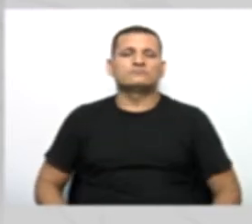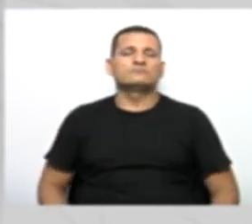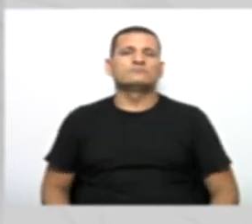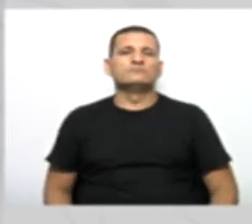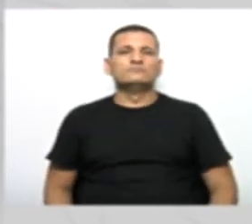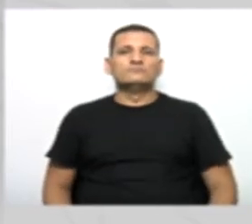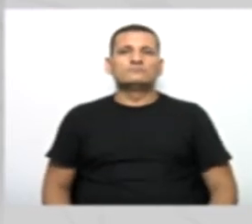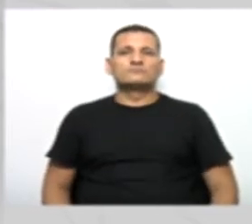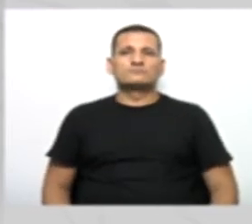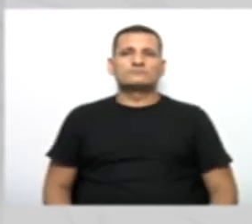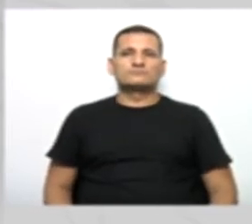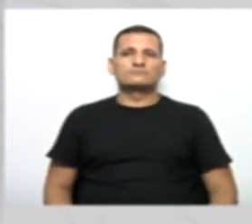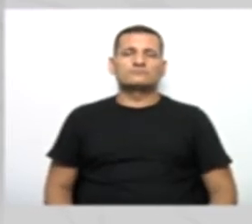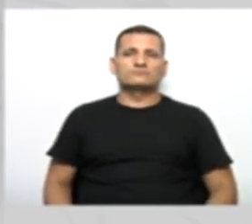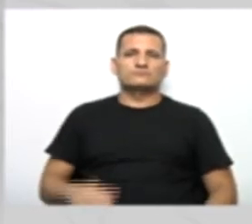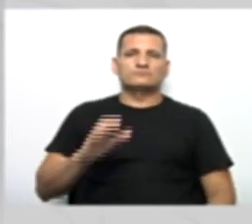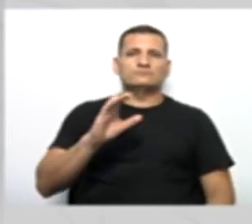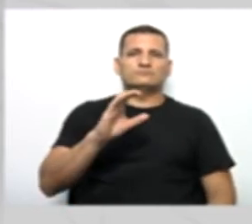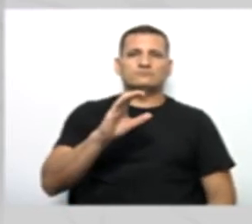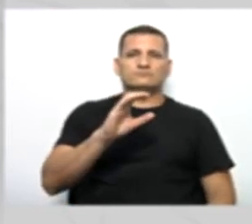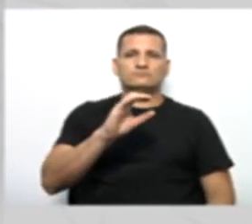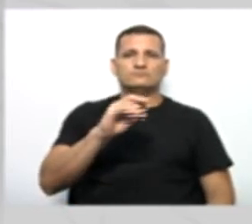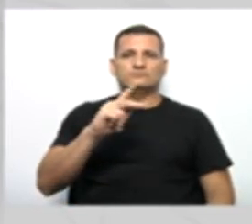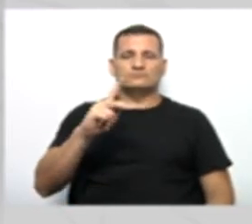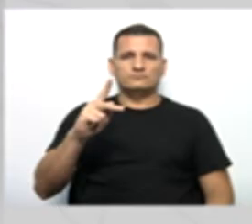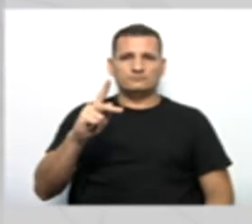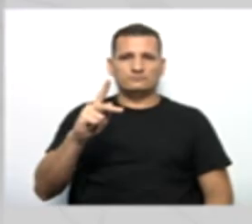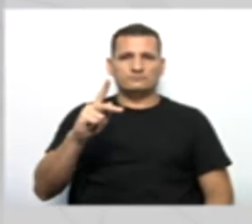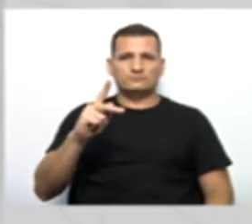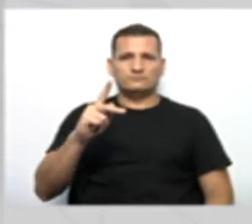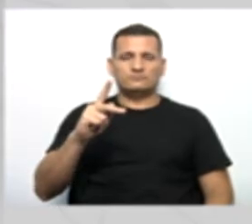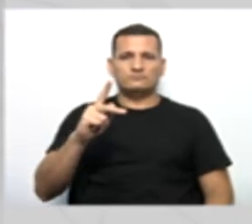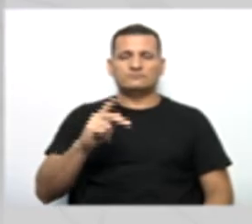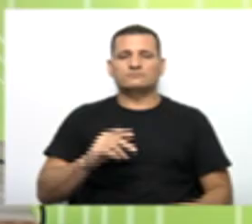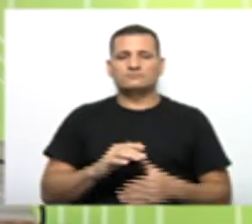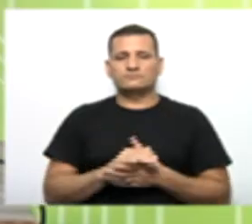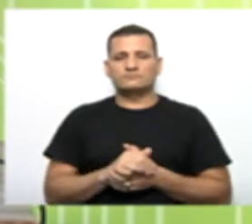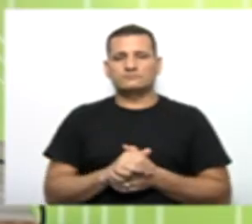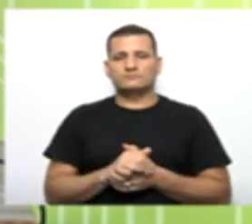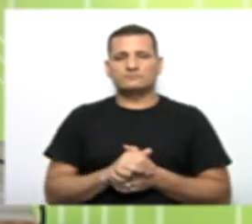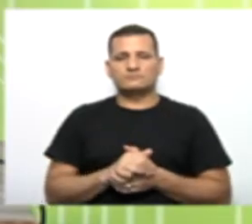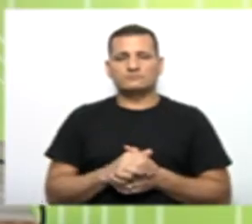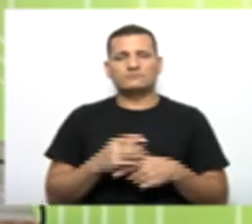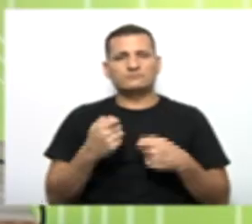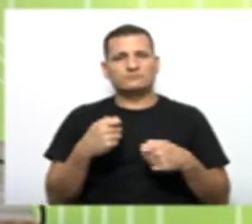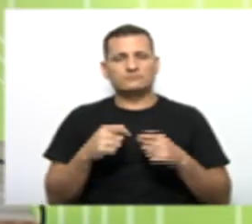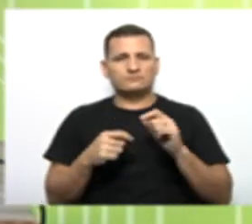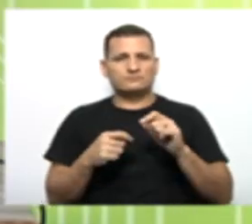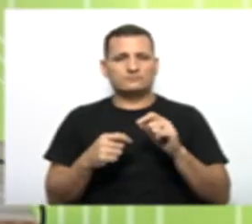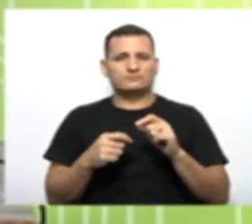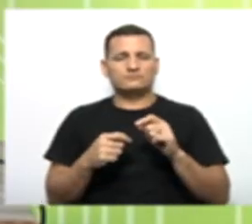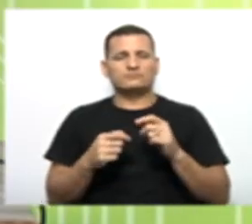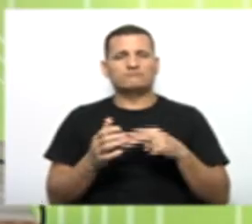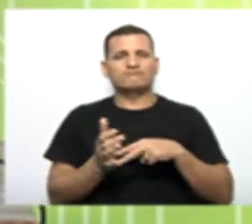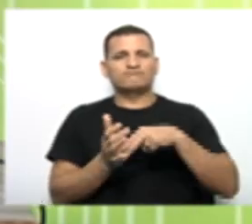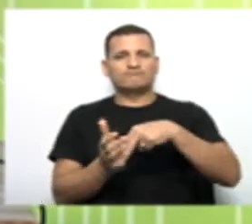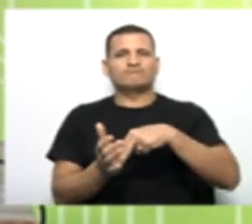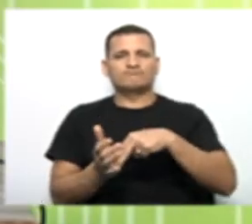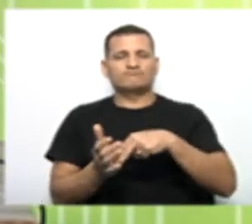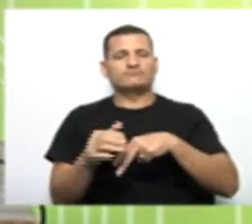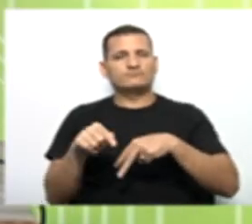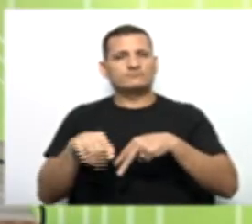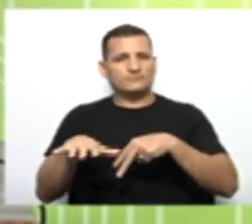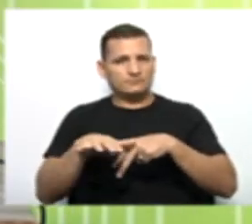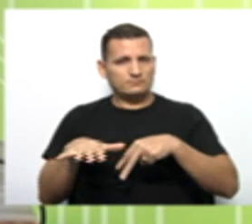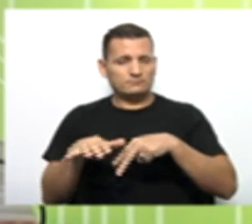Então, as cooperativas, elas têm que procurar se posicionar nesse mercado. É